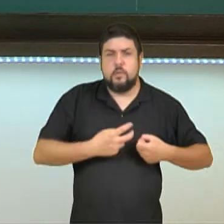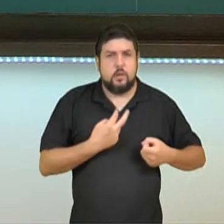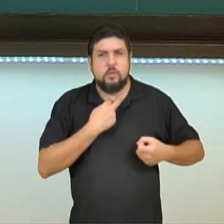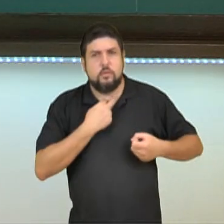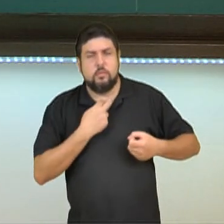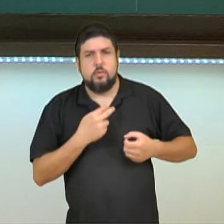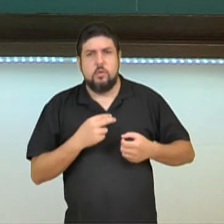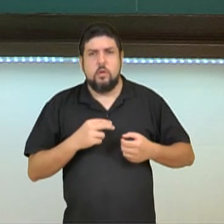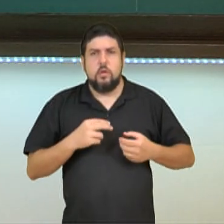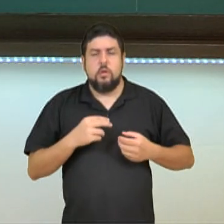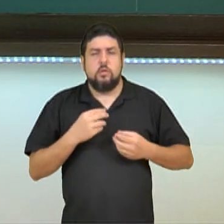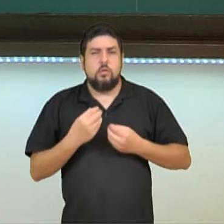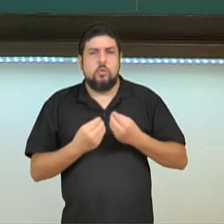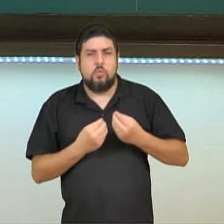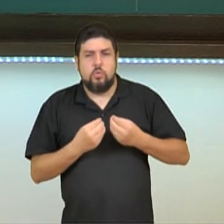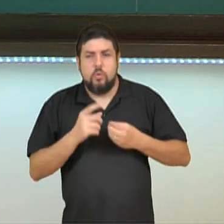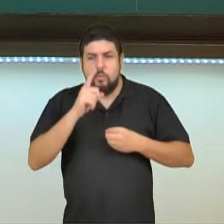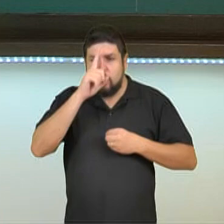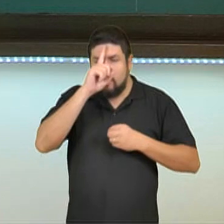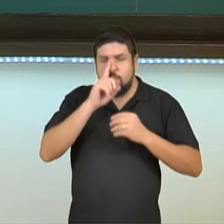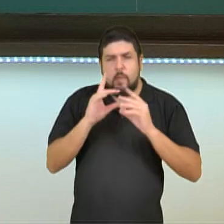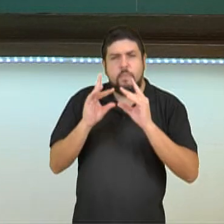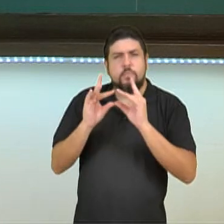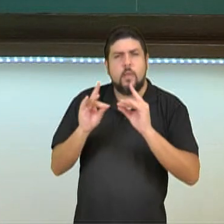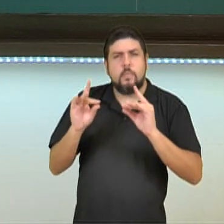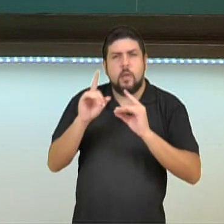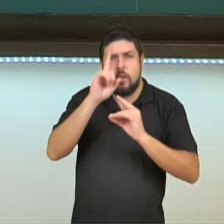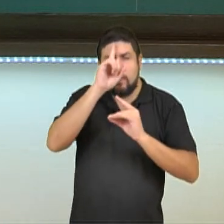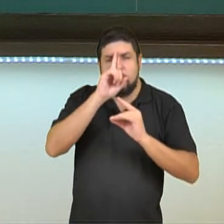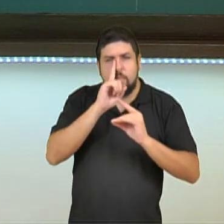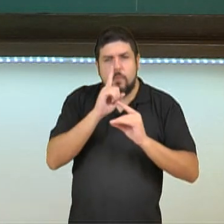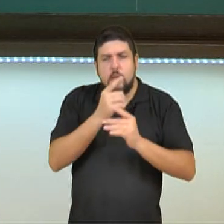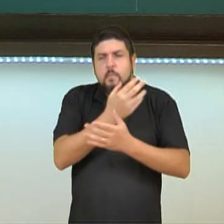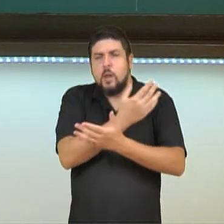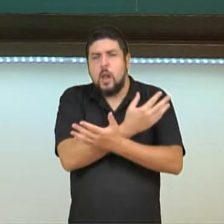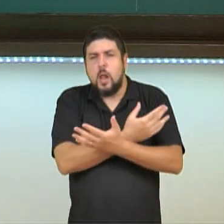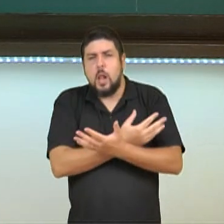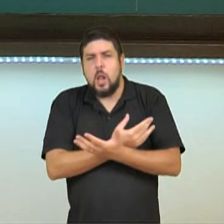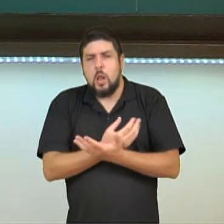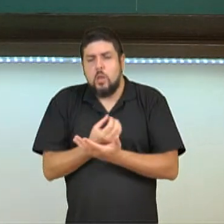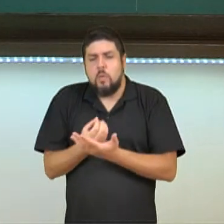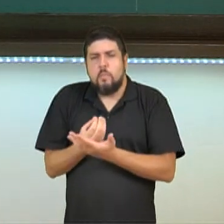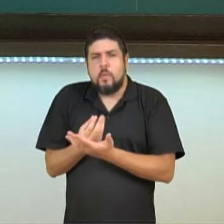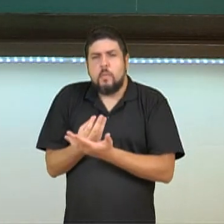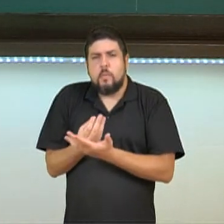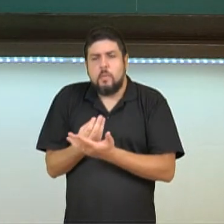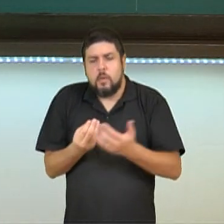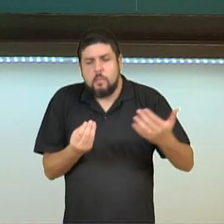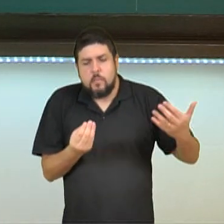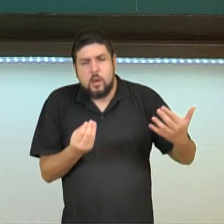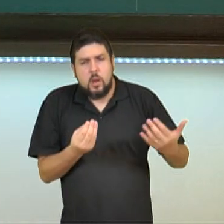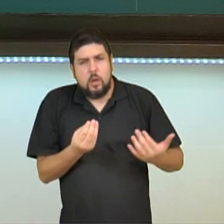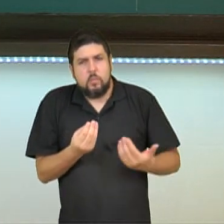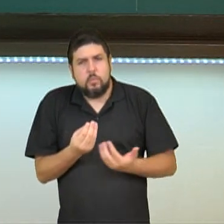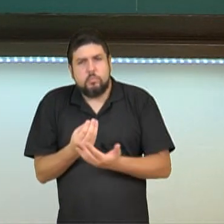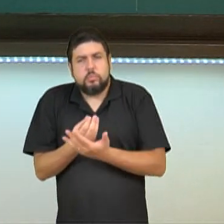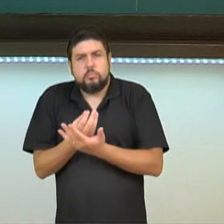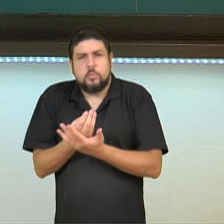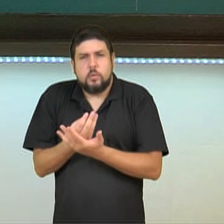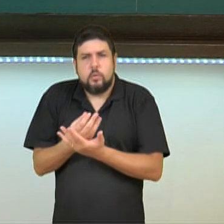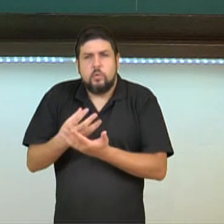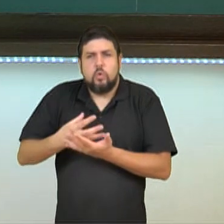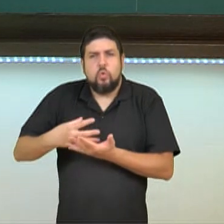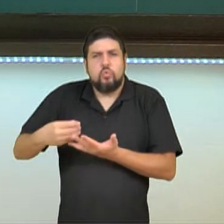vasos sanguíneos, ela vai chegar até os linfonodos, que é onde vai acontecer toda a filtração, e